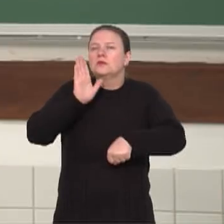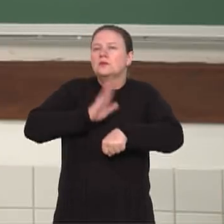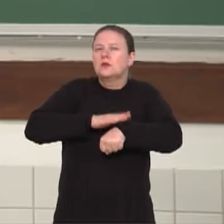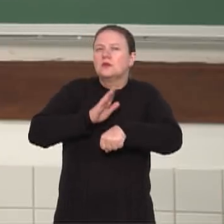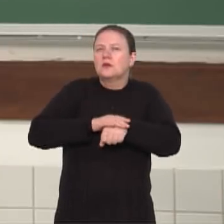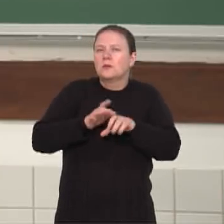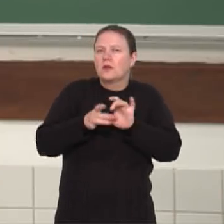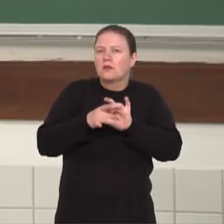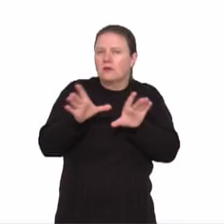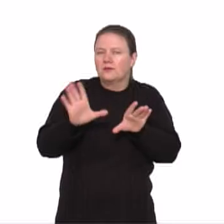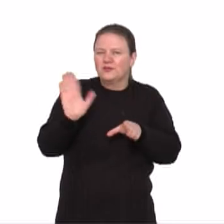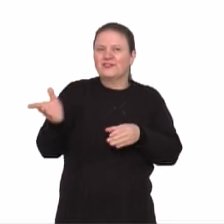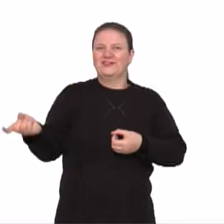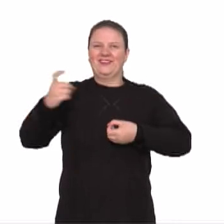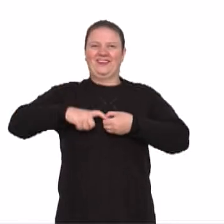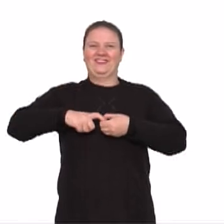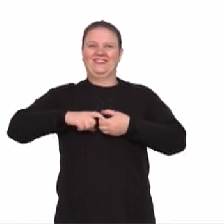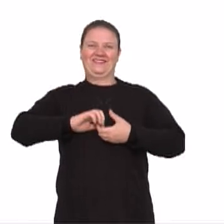para vocês pensarem.